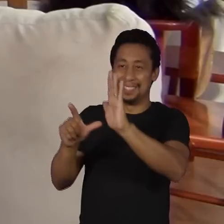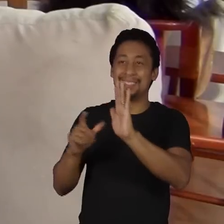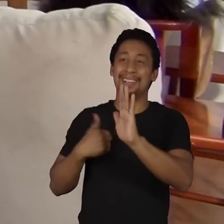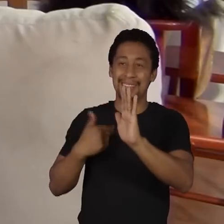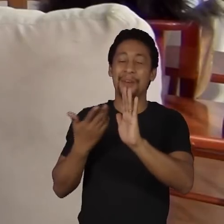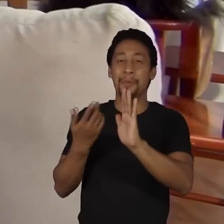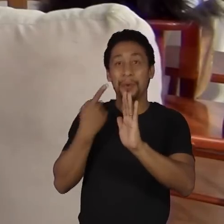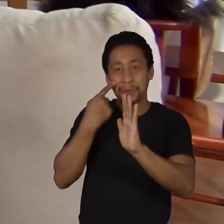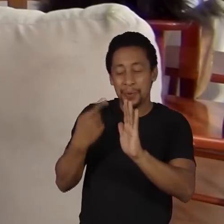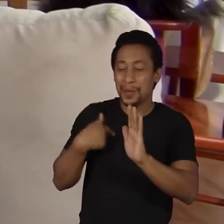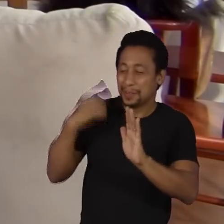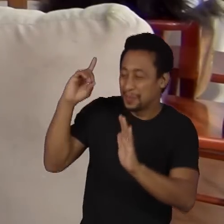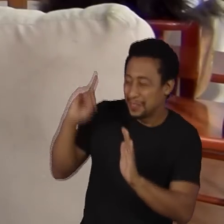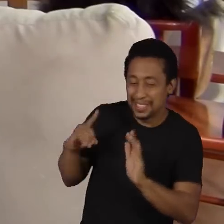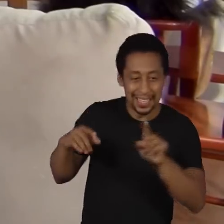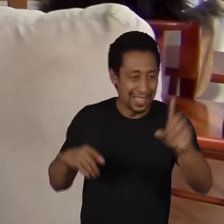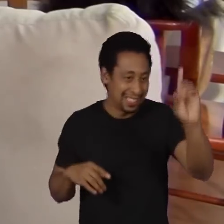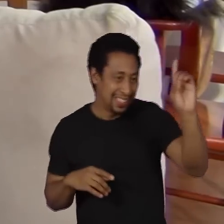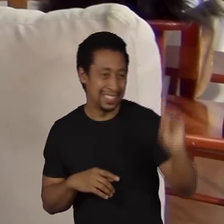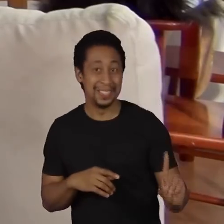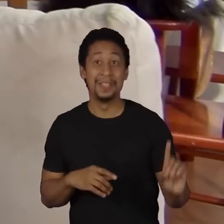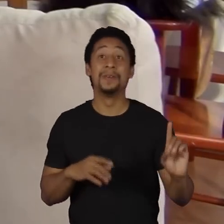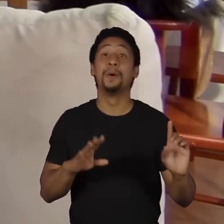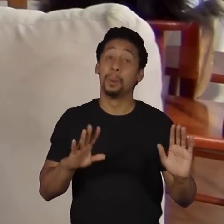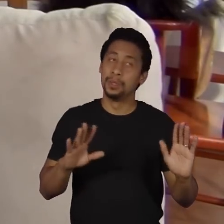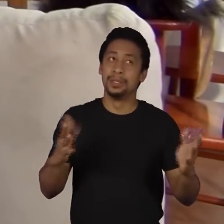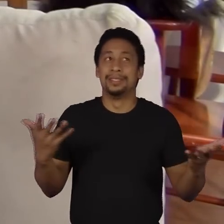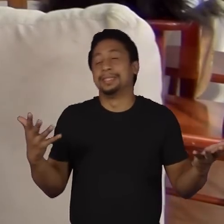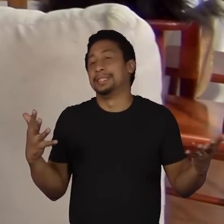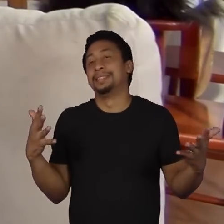eu a dirigi. Aí já foi aquela